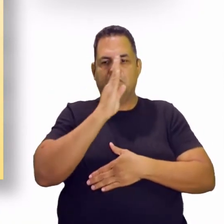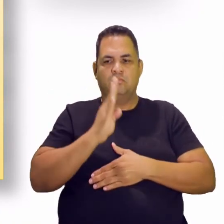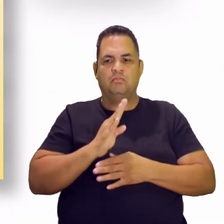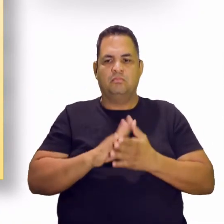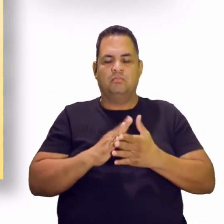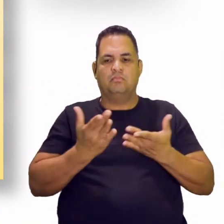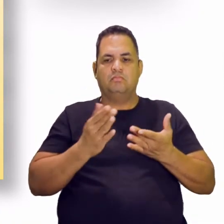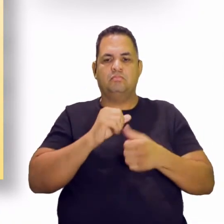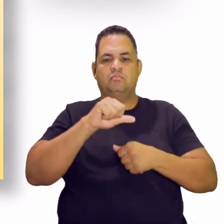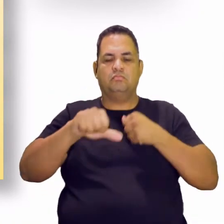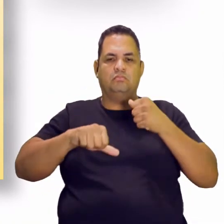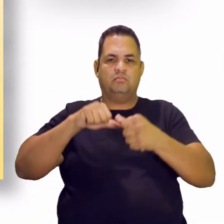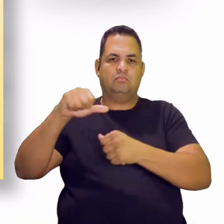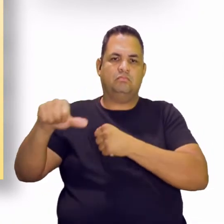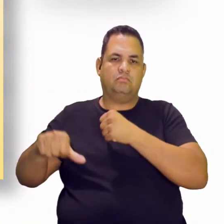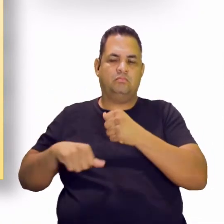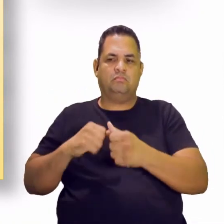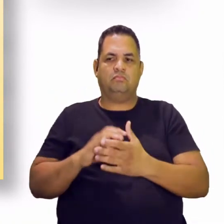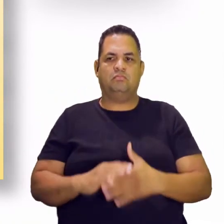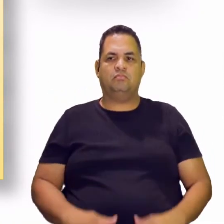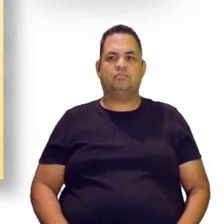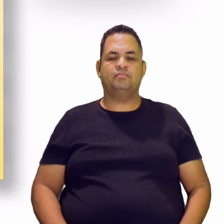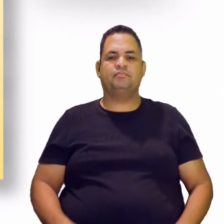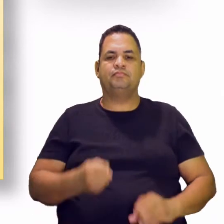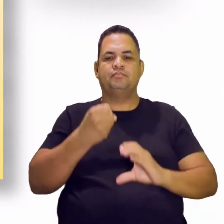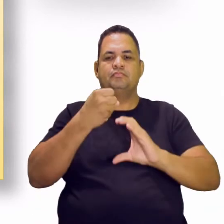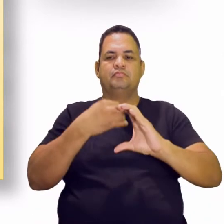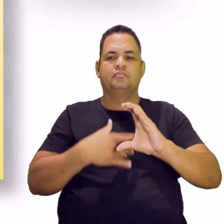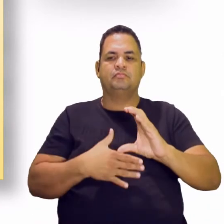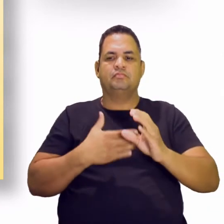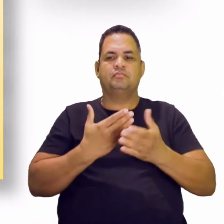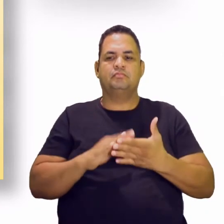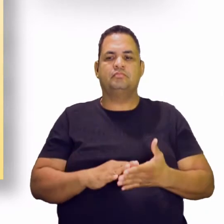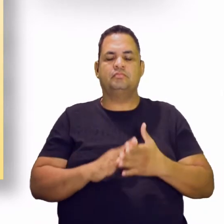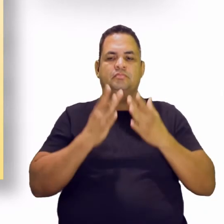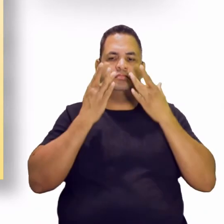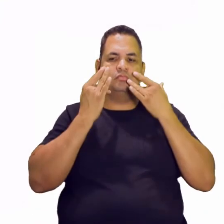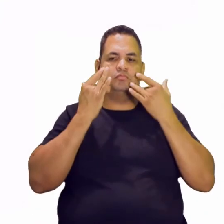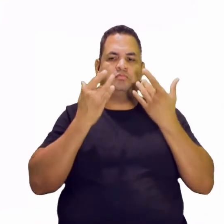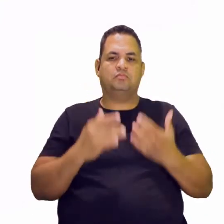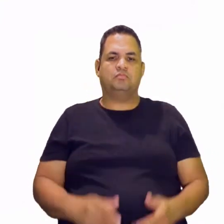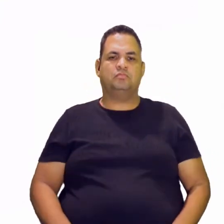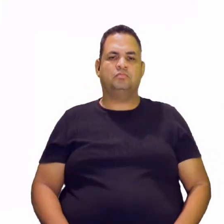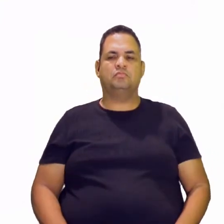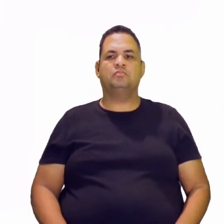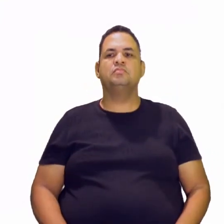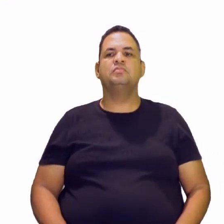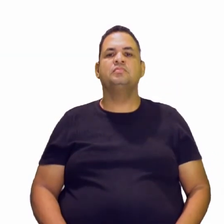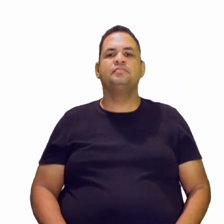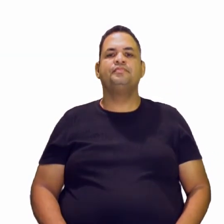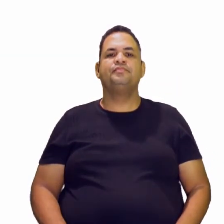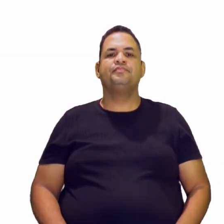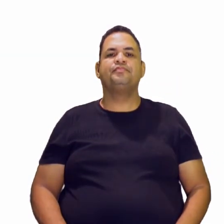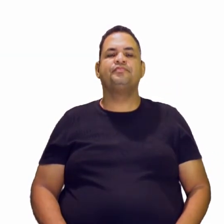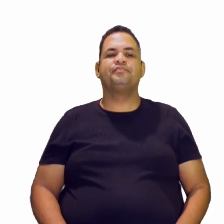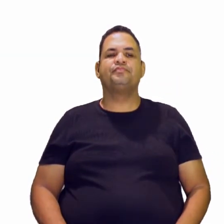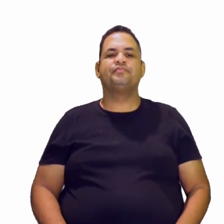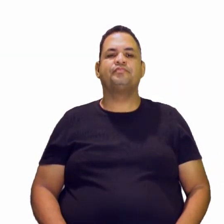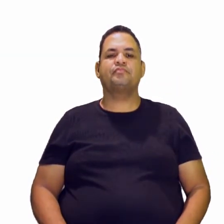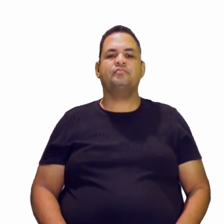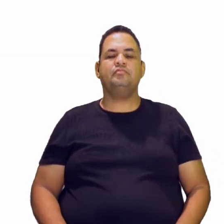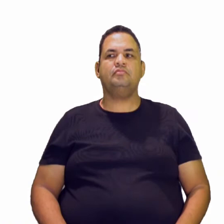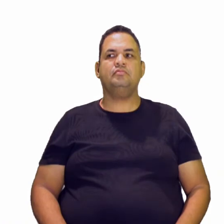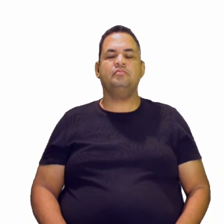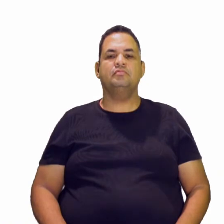aí modificando as características do teatro. Então, vamos para mais uma questão.